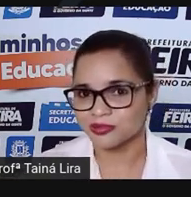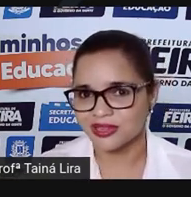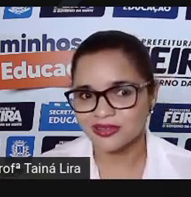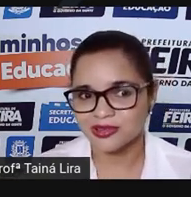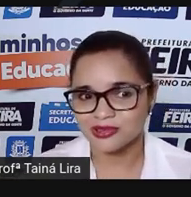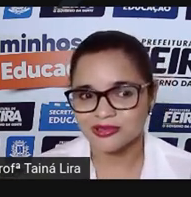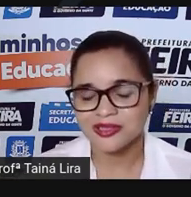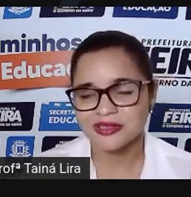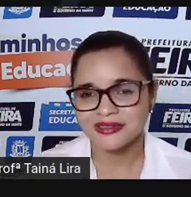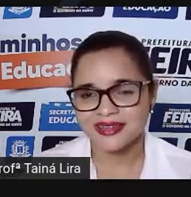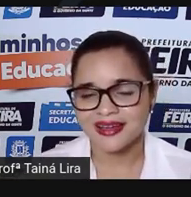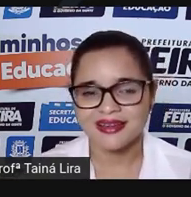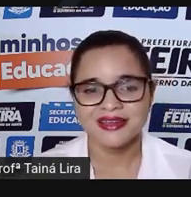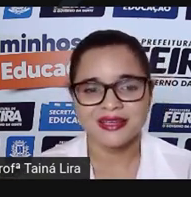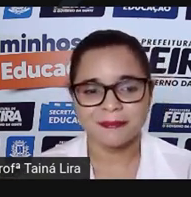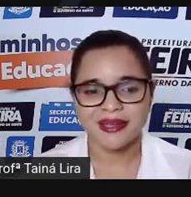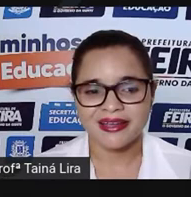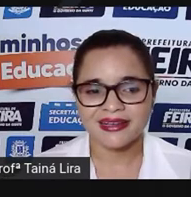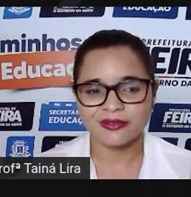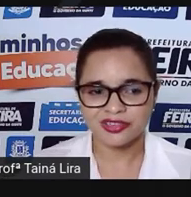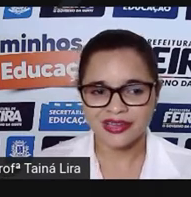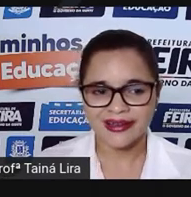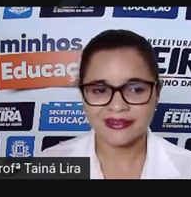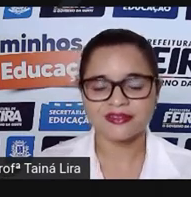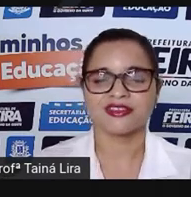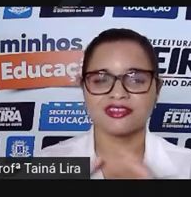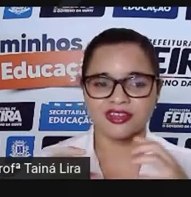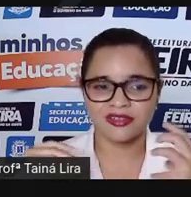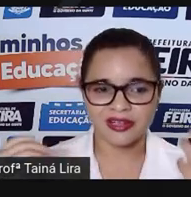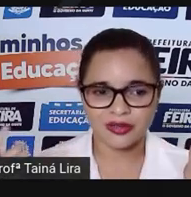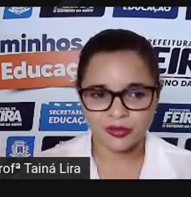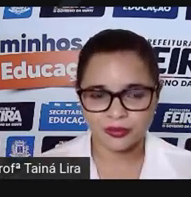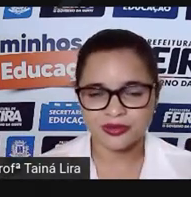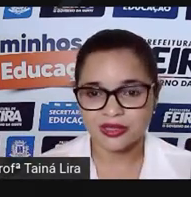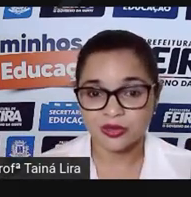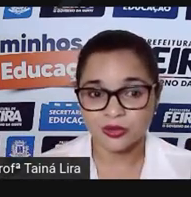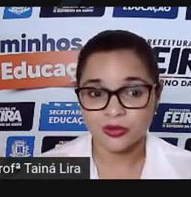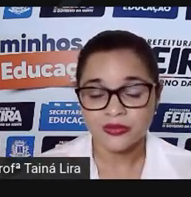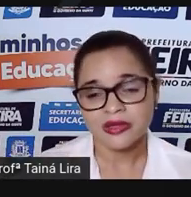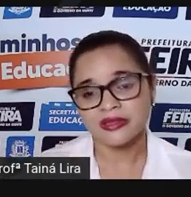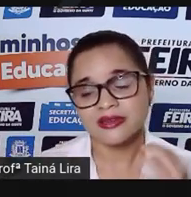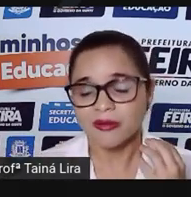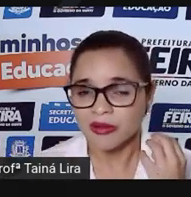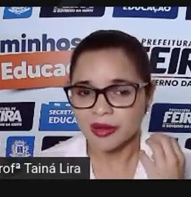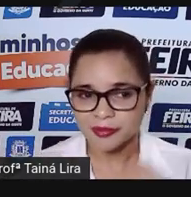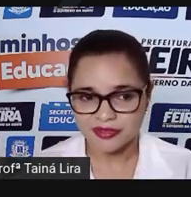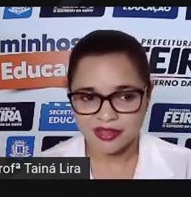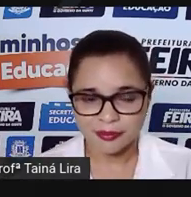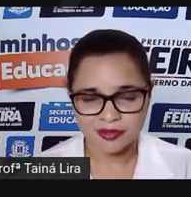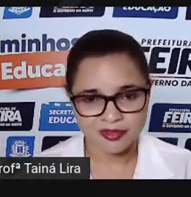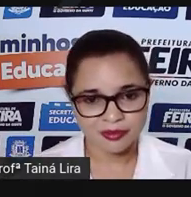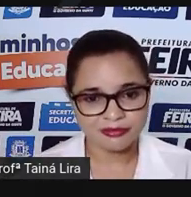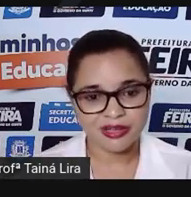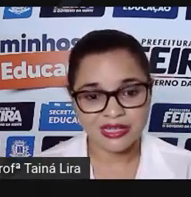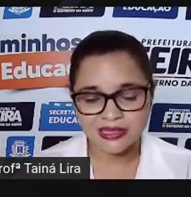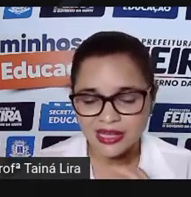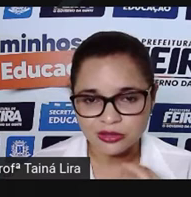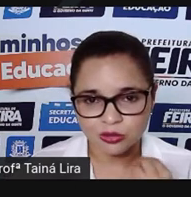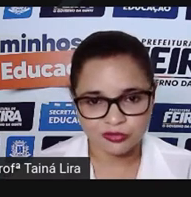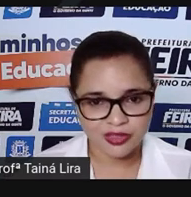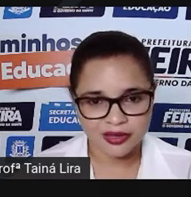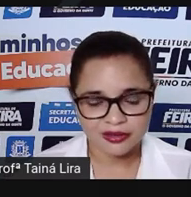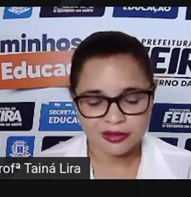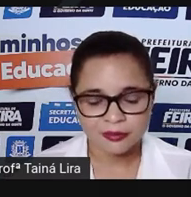seu computador, tá? E pegar ali os dados que estão naquele computador. Então, é por isso que a Pro sempre fala: